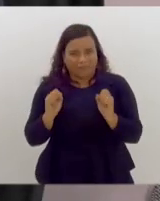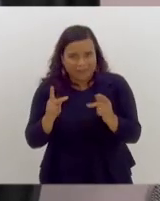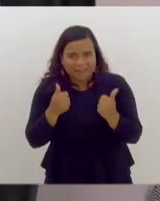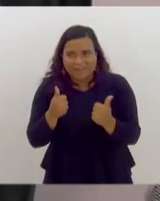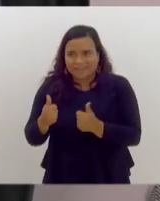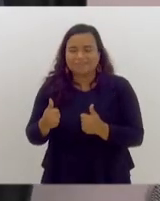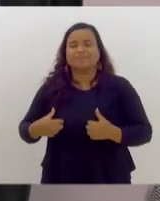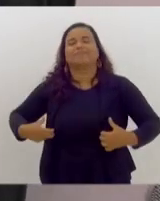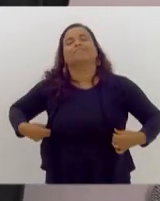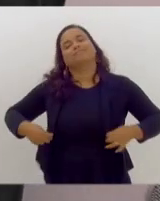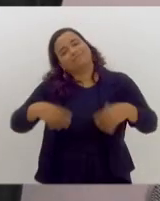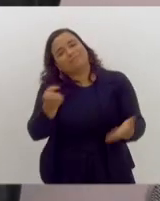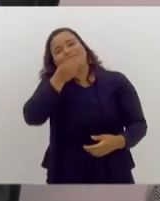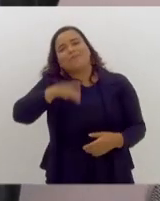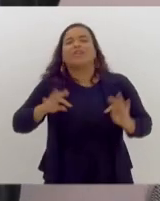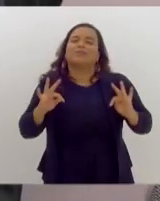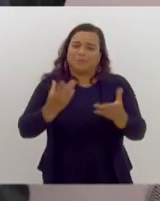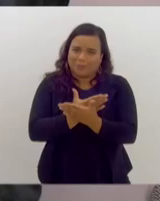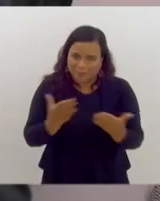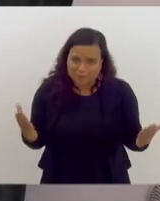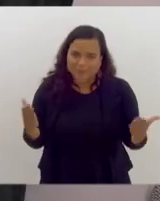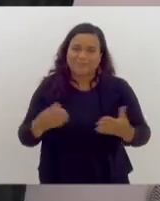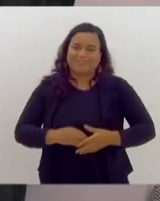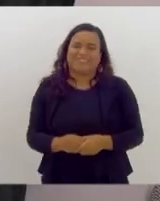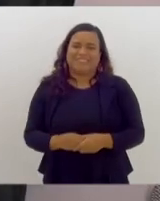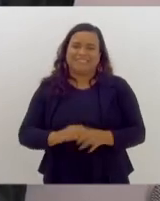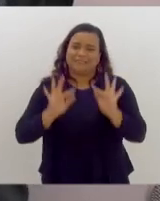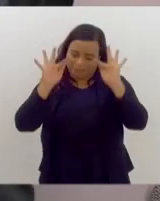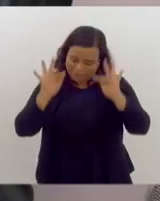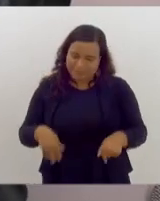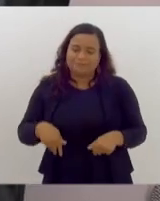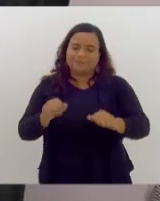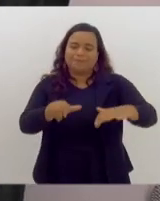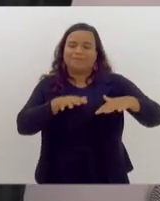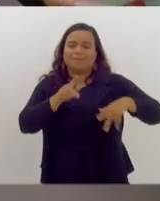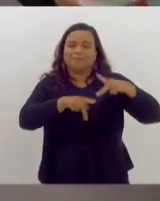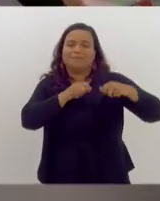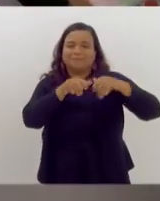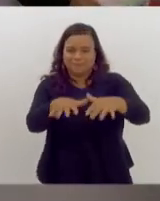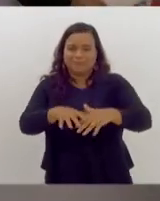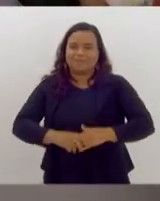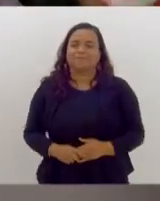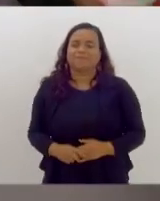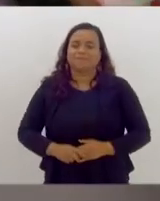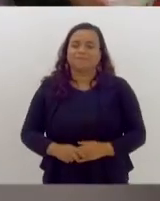bom? Então, boa tarde a todas, todos e todas. Está encerrada a nossa audiência pública.